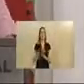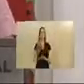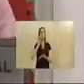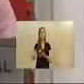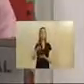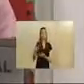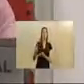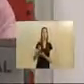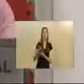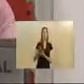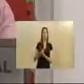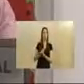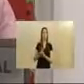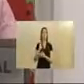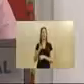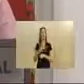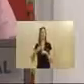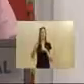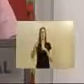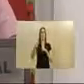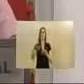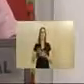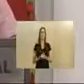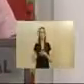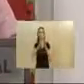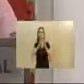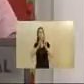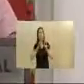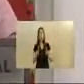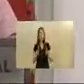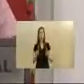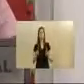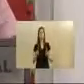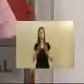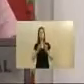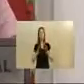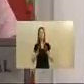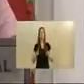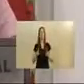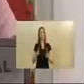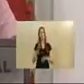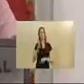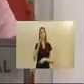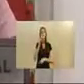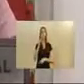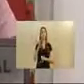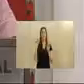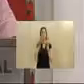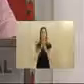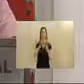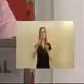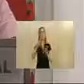como vitorioso mais apesar dessas dificuldades uma notícia boa